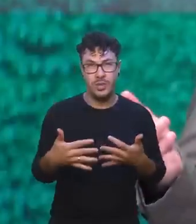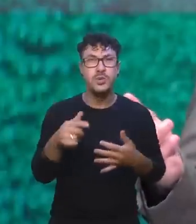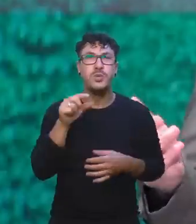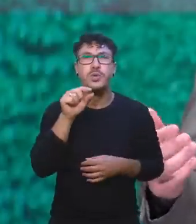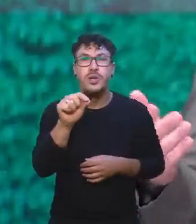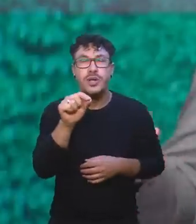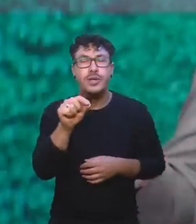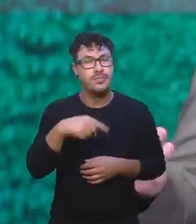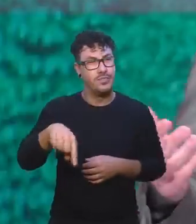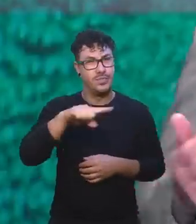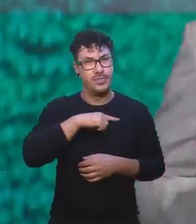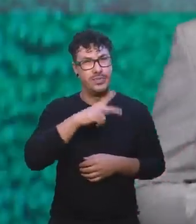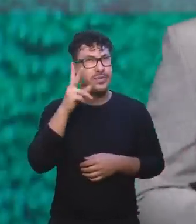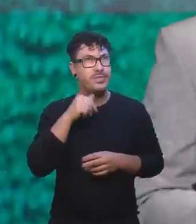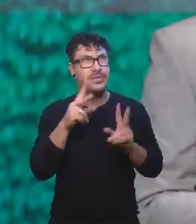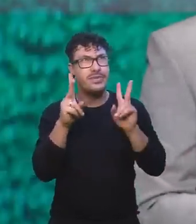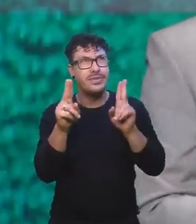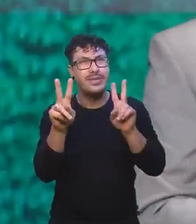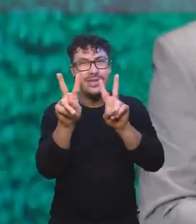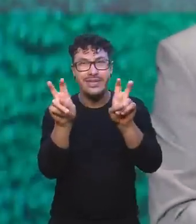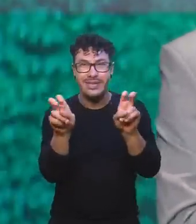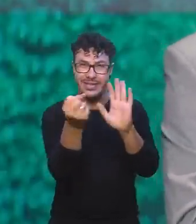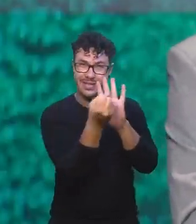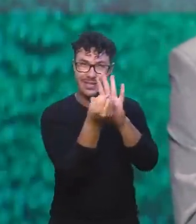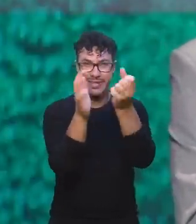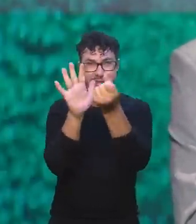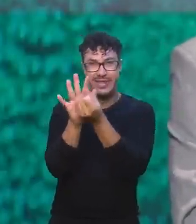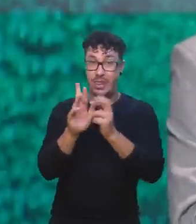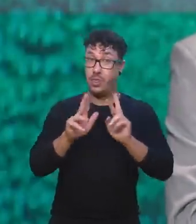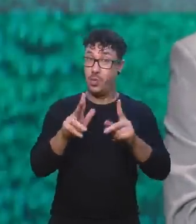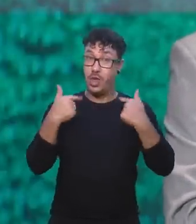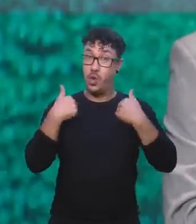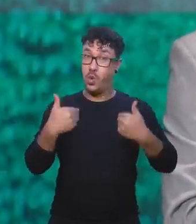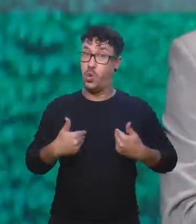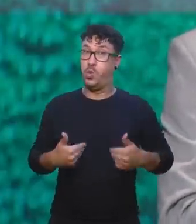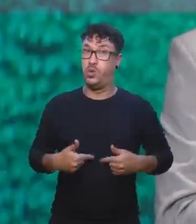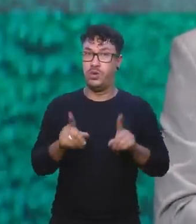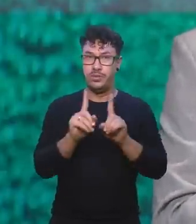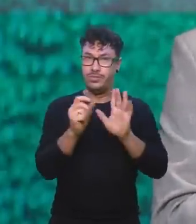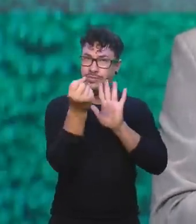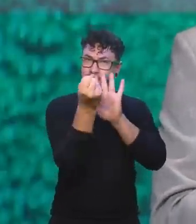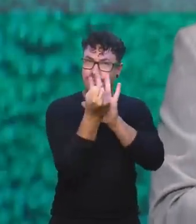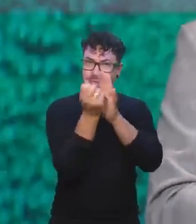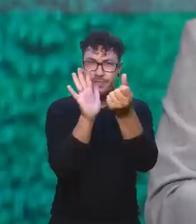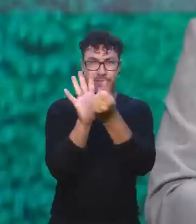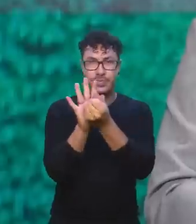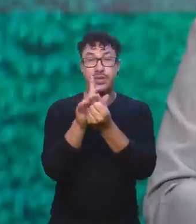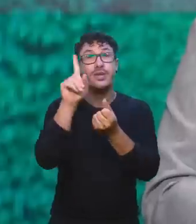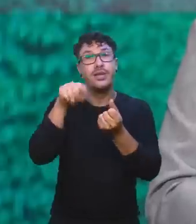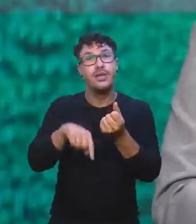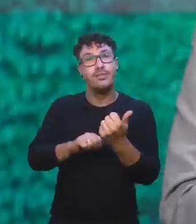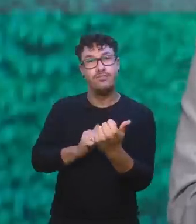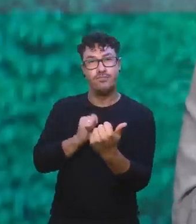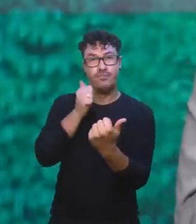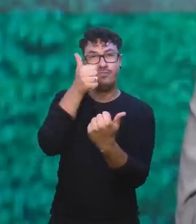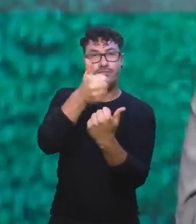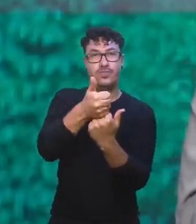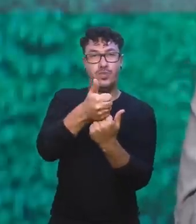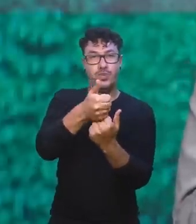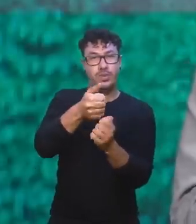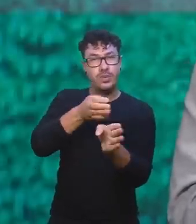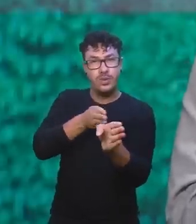do Espírita, da cruz, que não é mais dar a vida física, mas é esta dar a vida